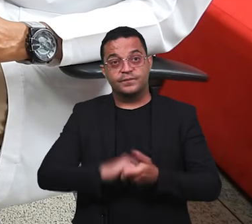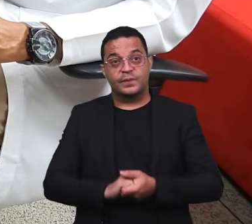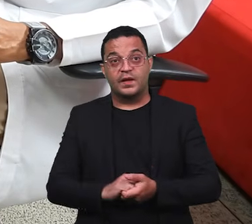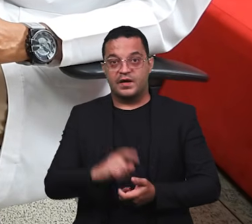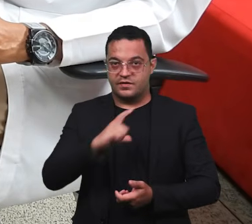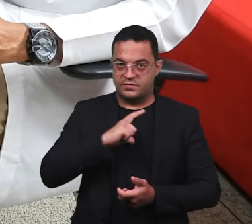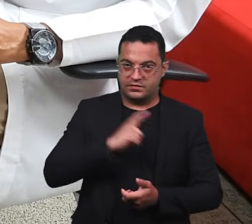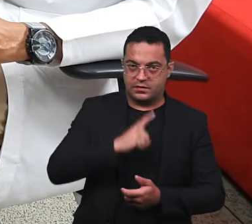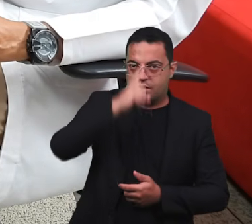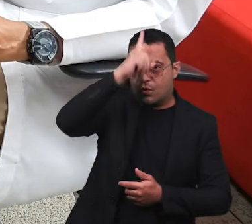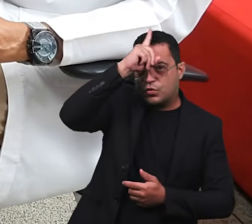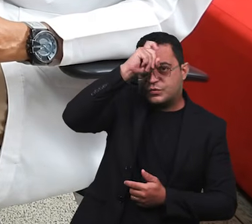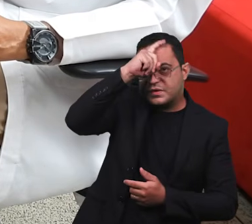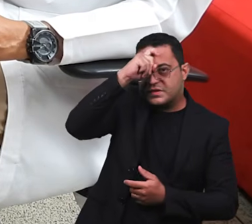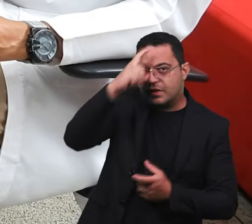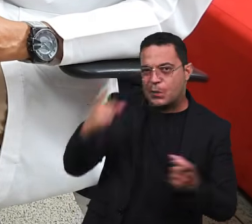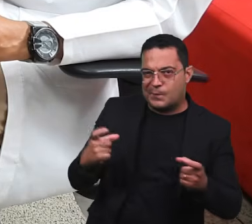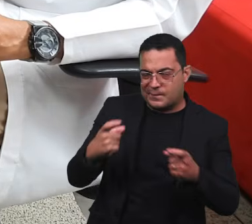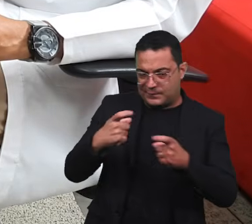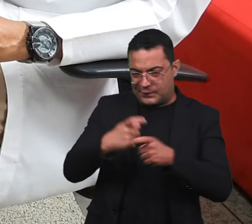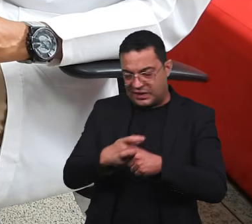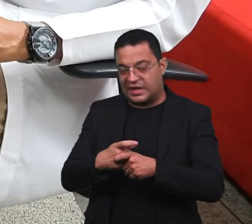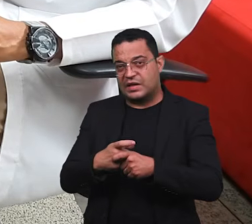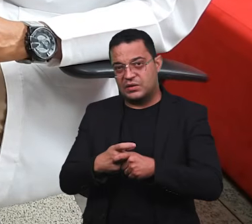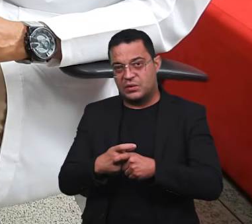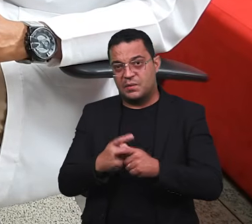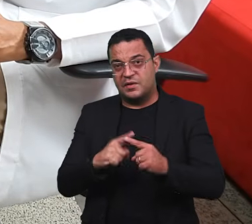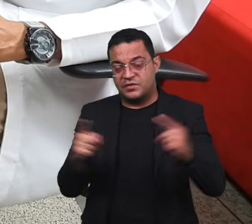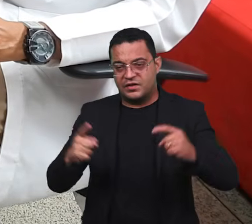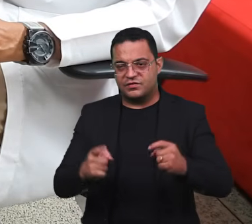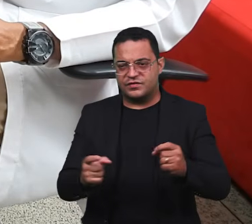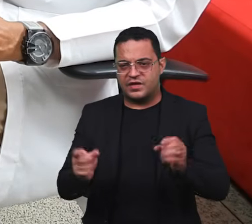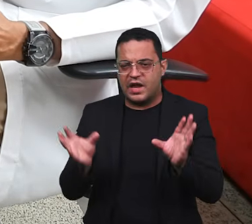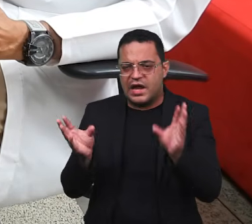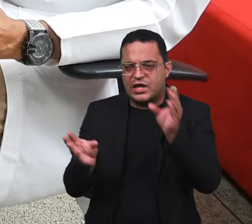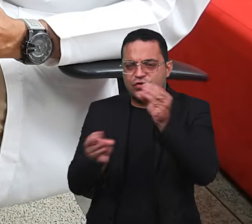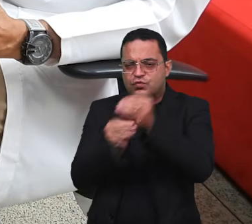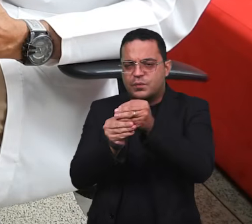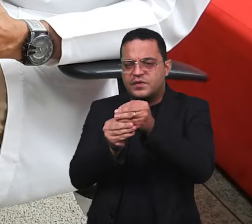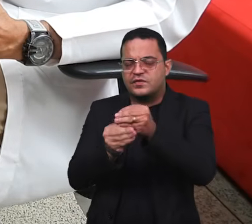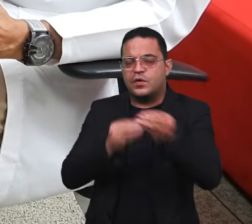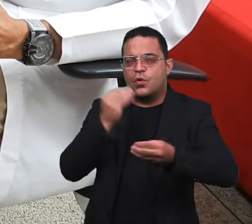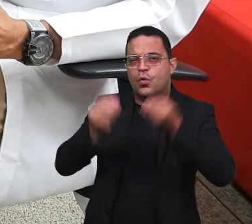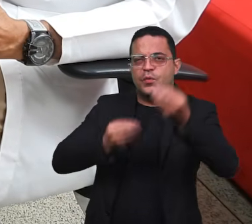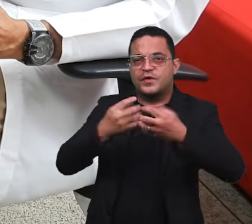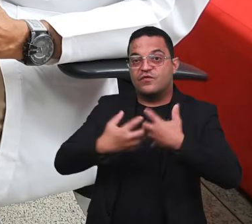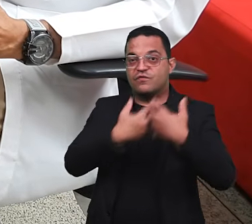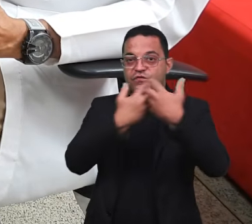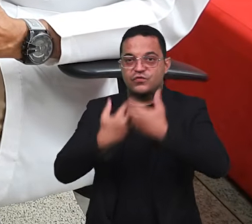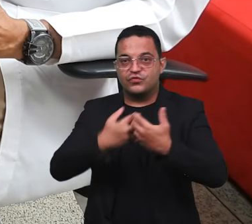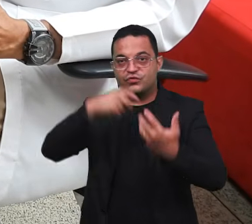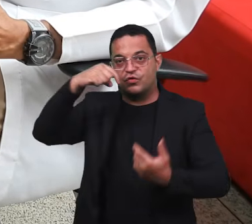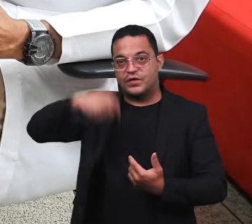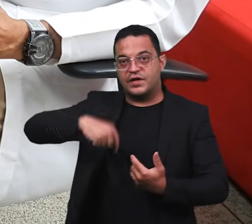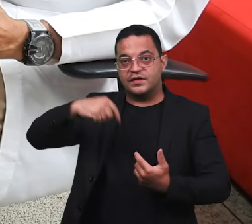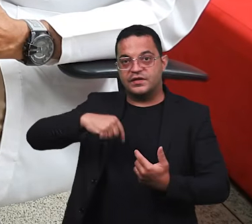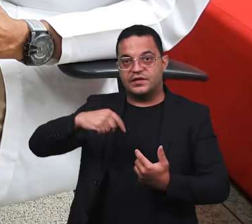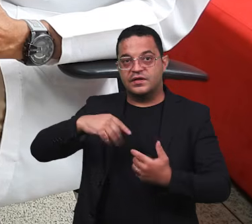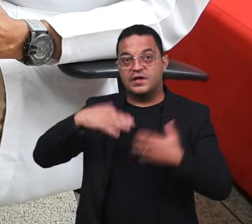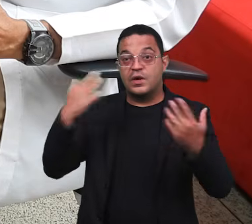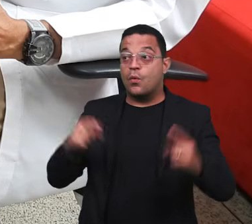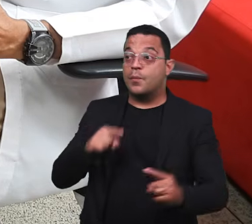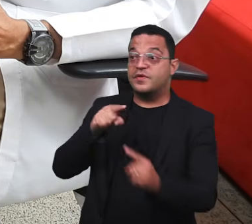temos aqui uma unidade médica. Eu queria que o senhor falasse brevemente, em poucas palavras, como funciona